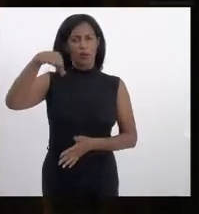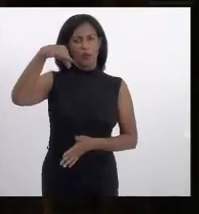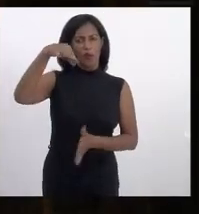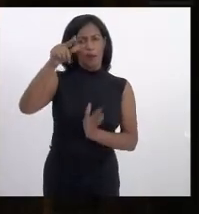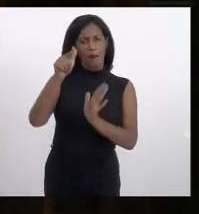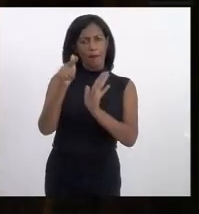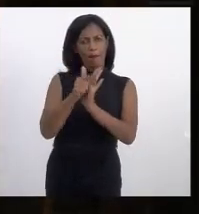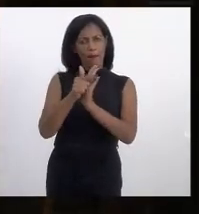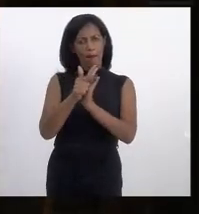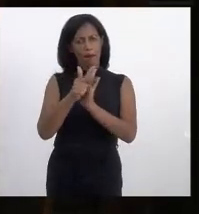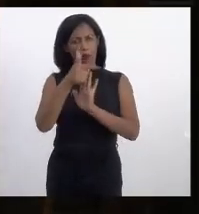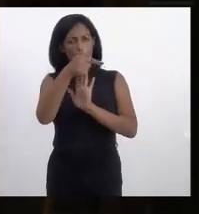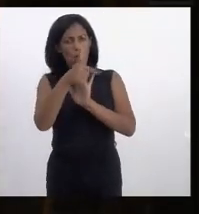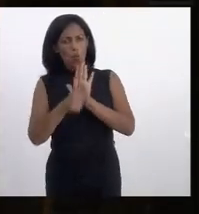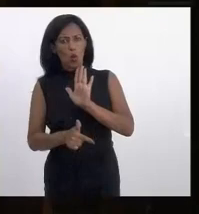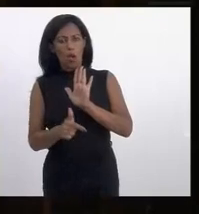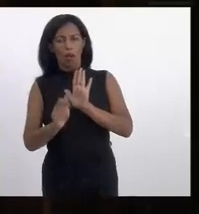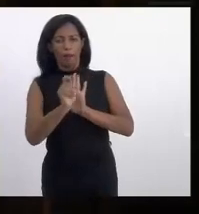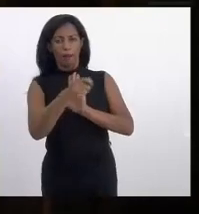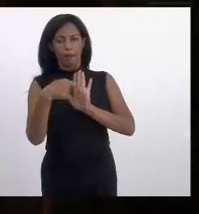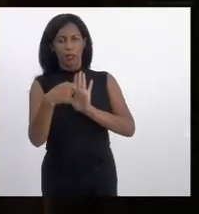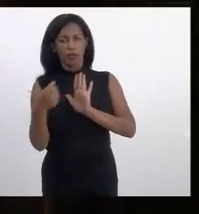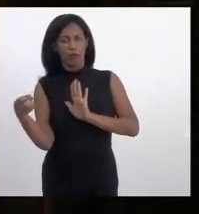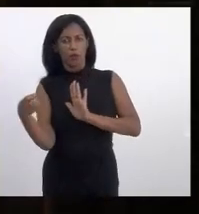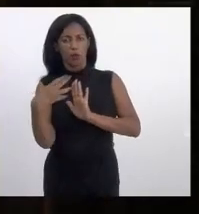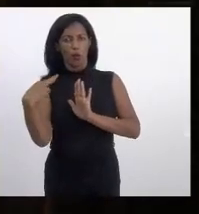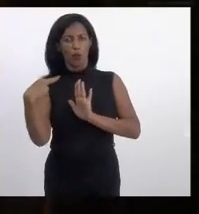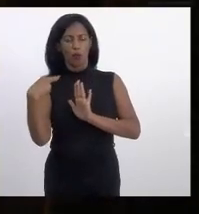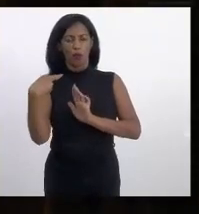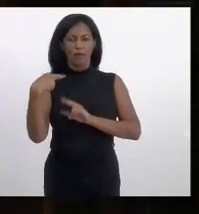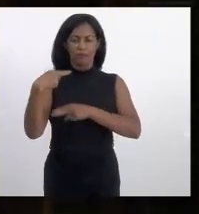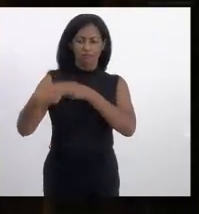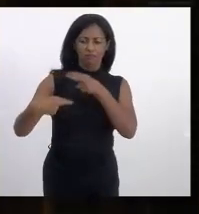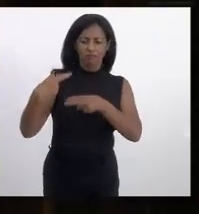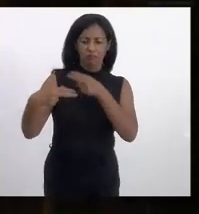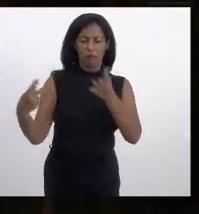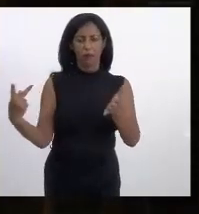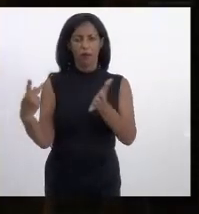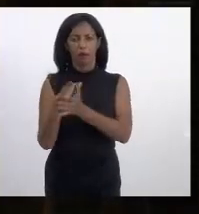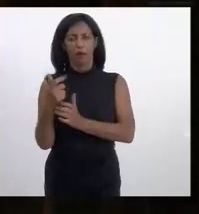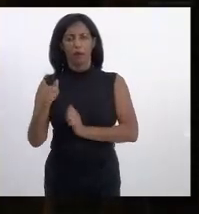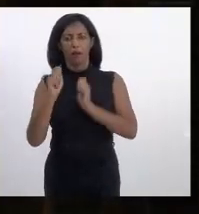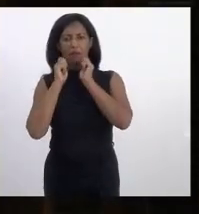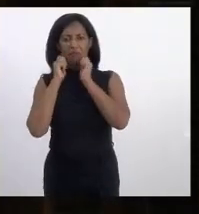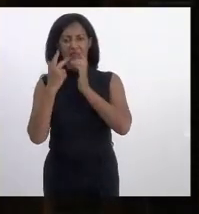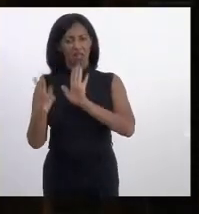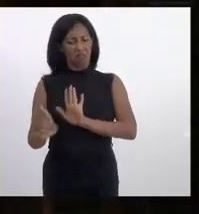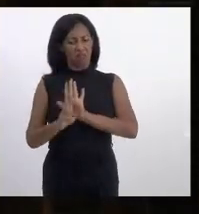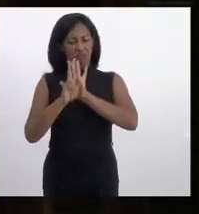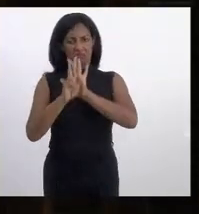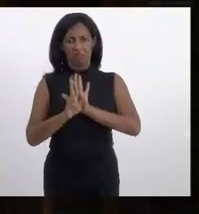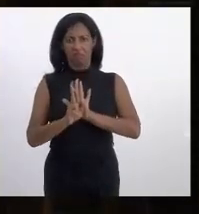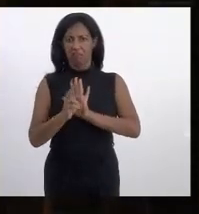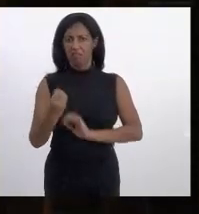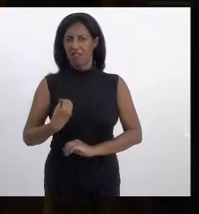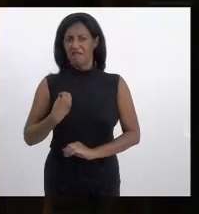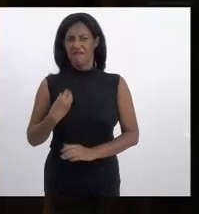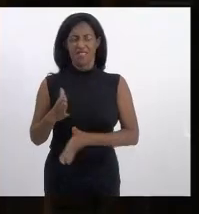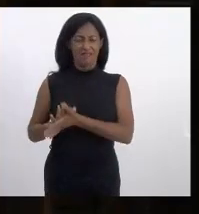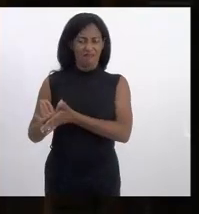para reescrever essa reforma que foi entregue na casa porque ela não me representa em momento nenhum